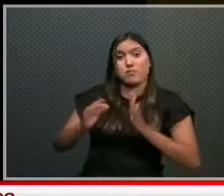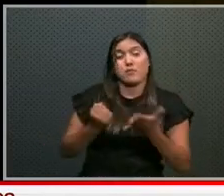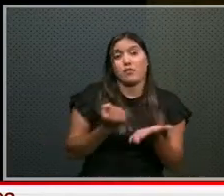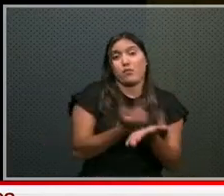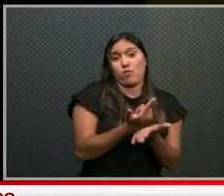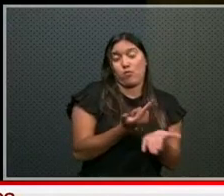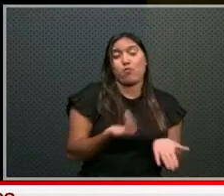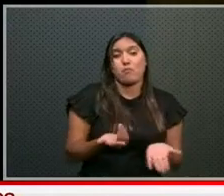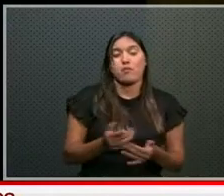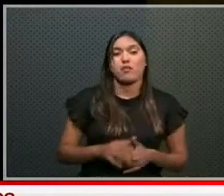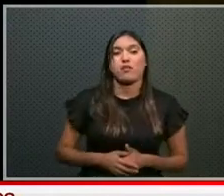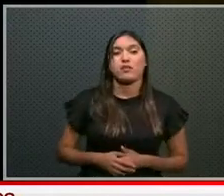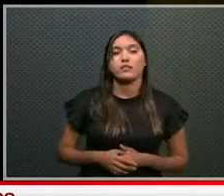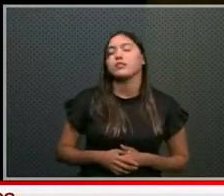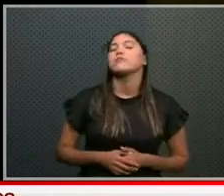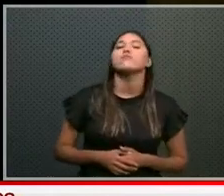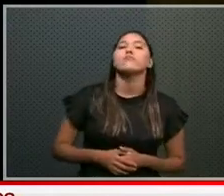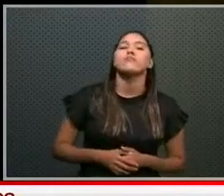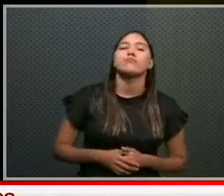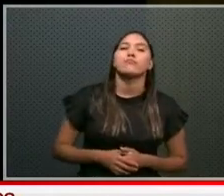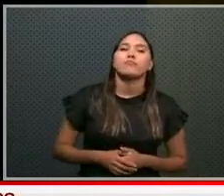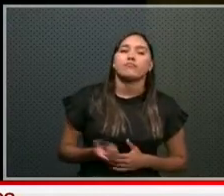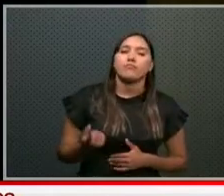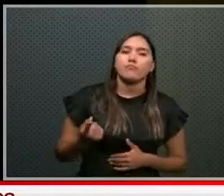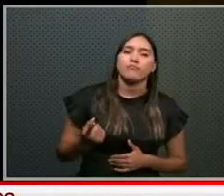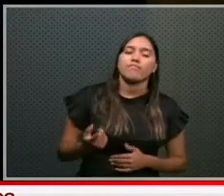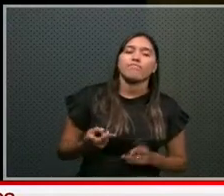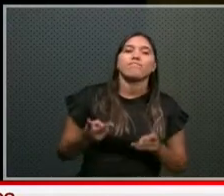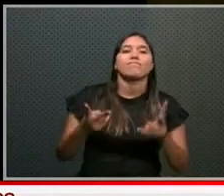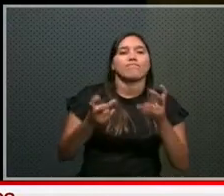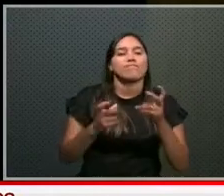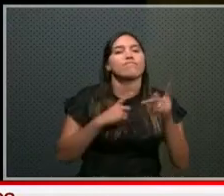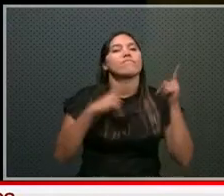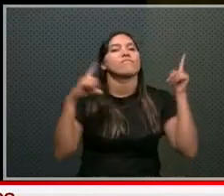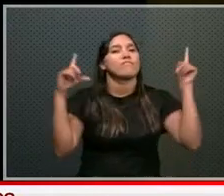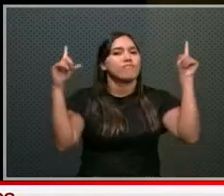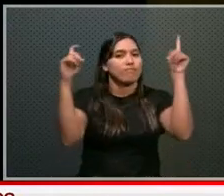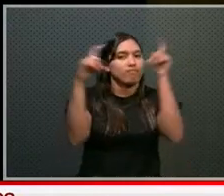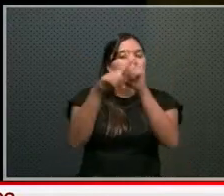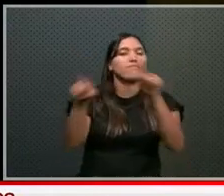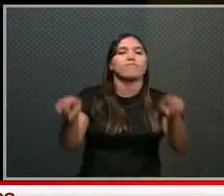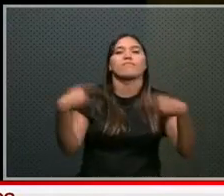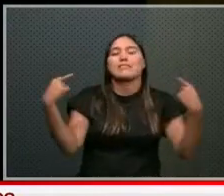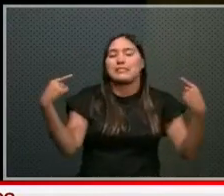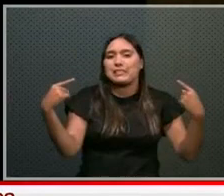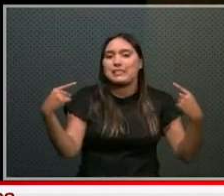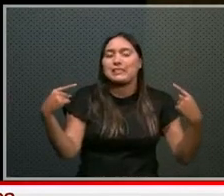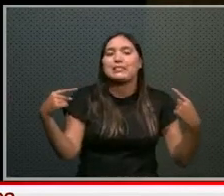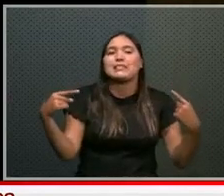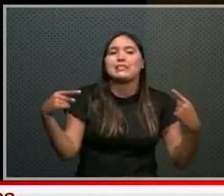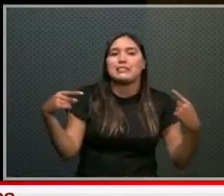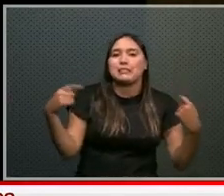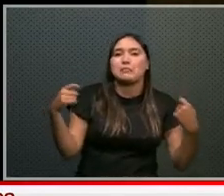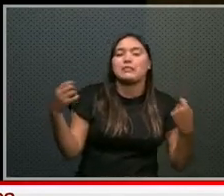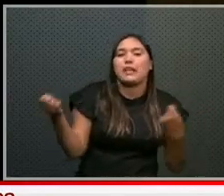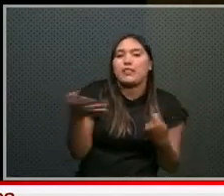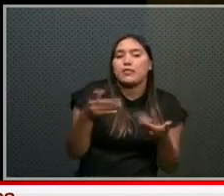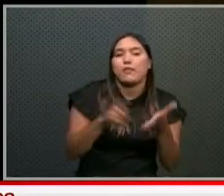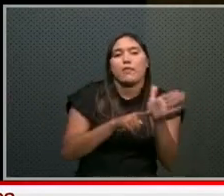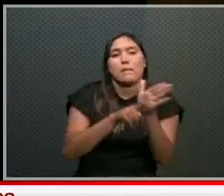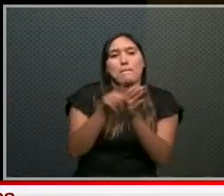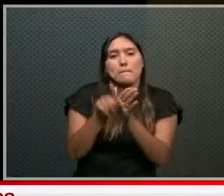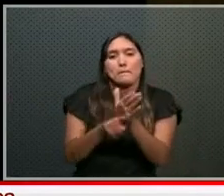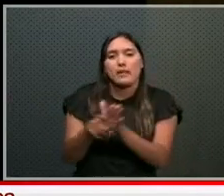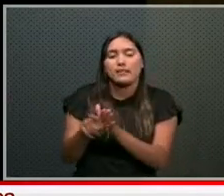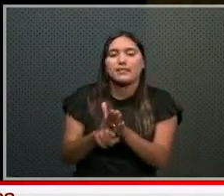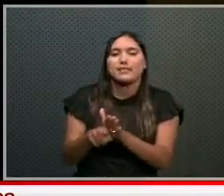exemplos explicitam claramente os megas desafios em que uma nova e realística agenda de pesquisa agropecuária